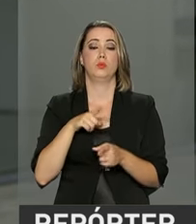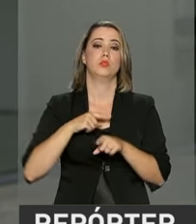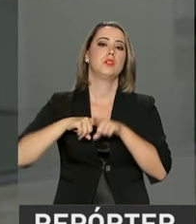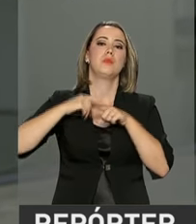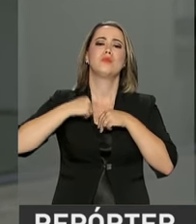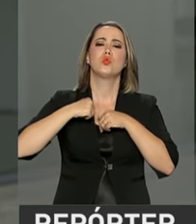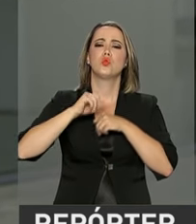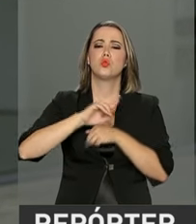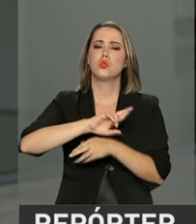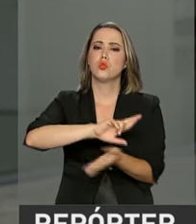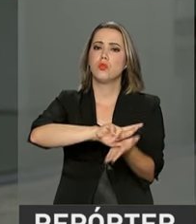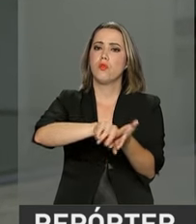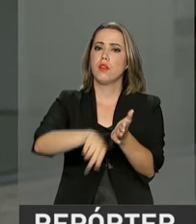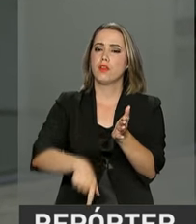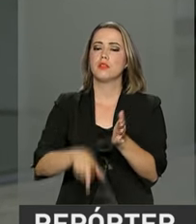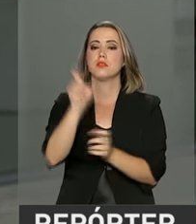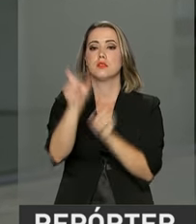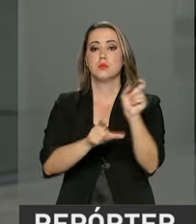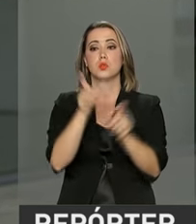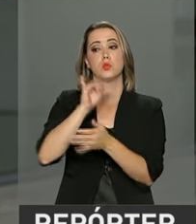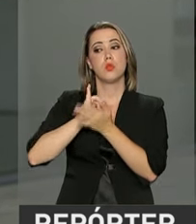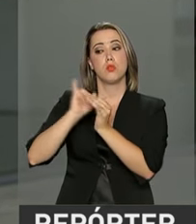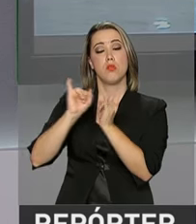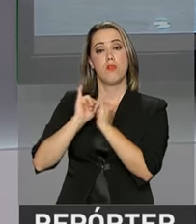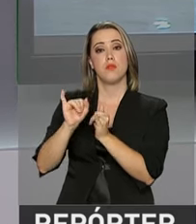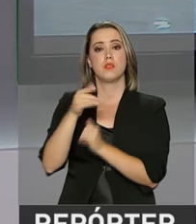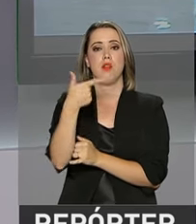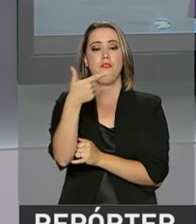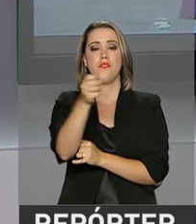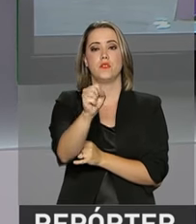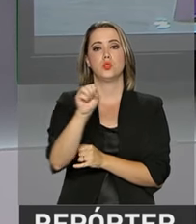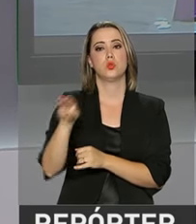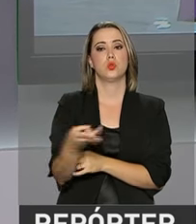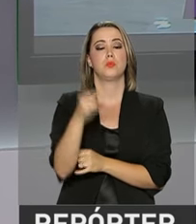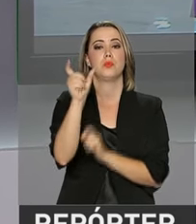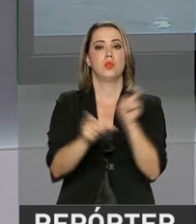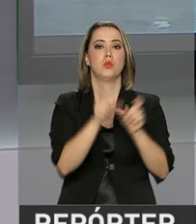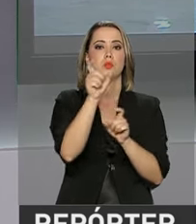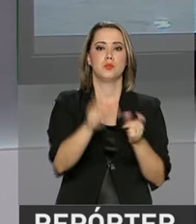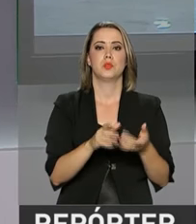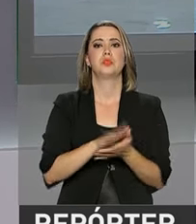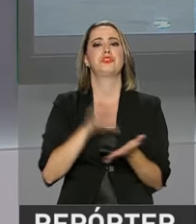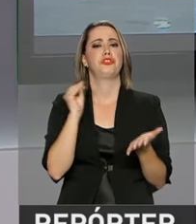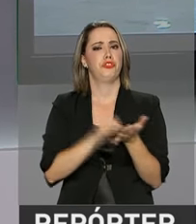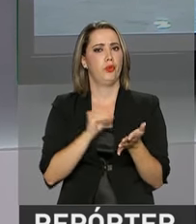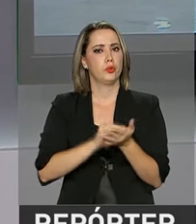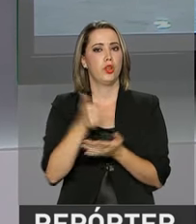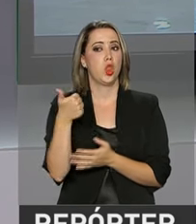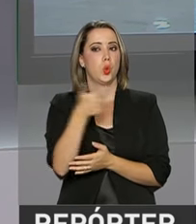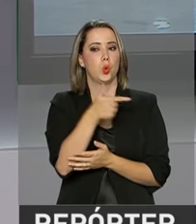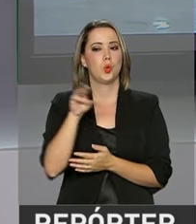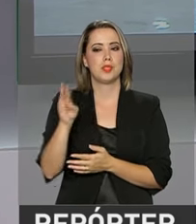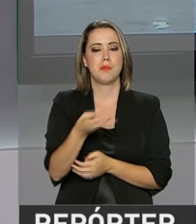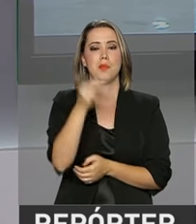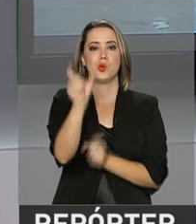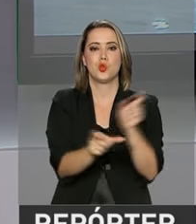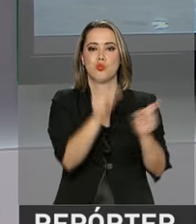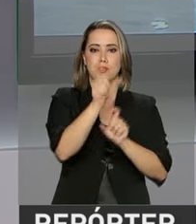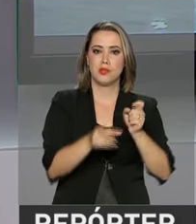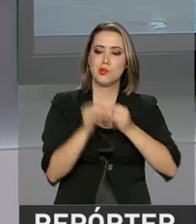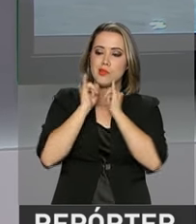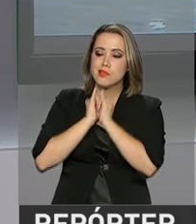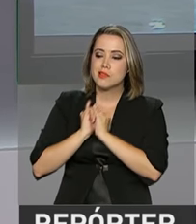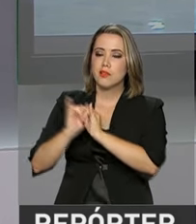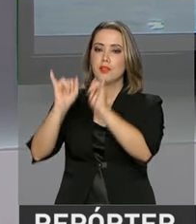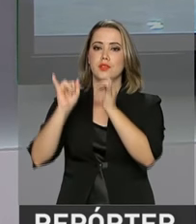contribuintes entreguem o documento ou seja roberto ainda falta e quase 12 milhões de pessoas para prestar as contas